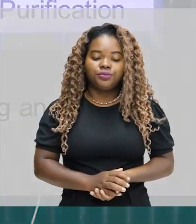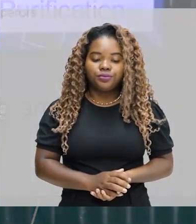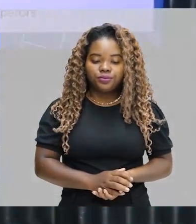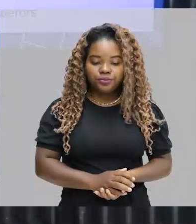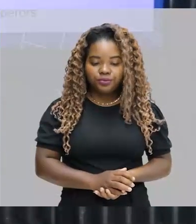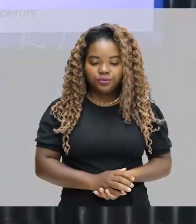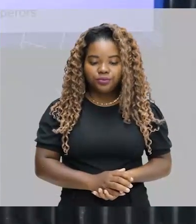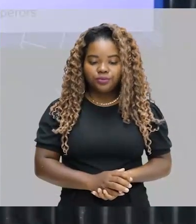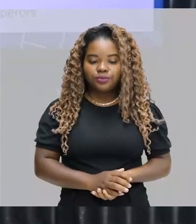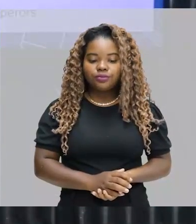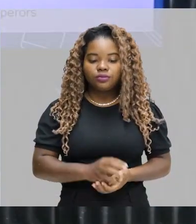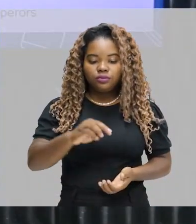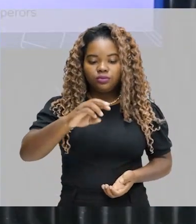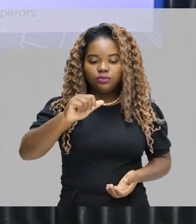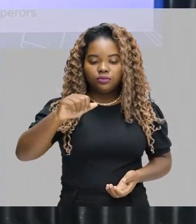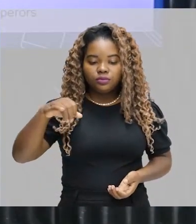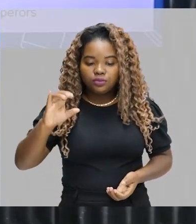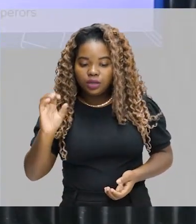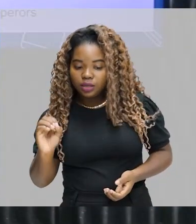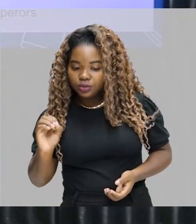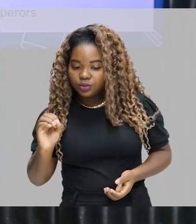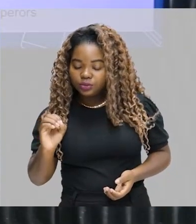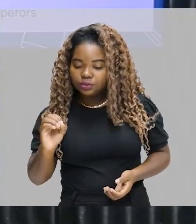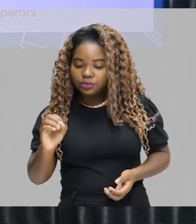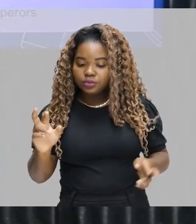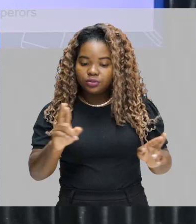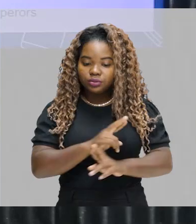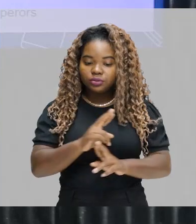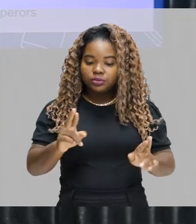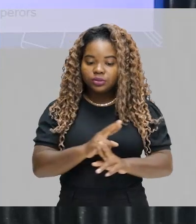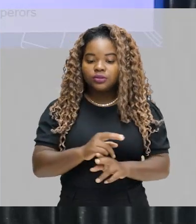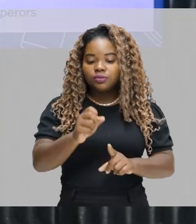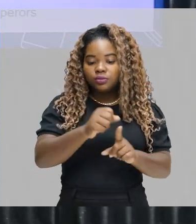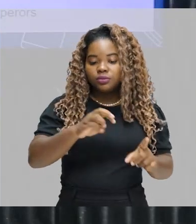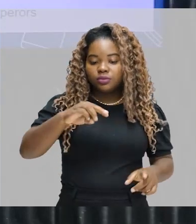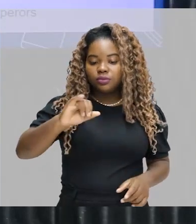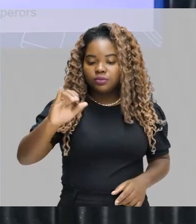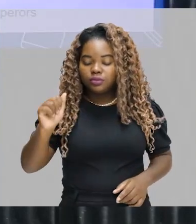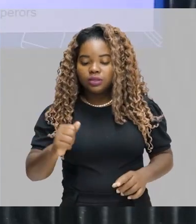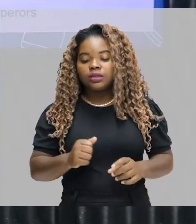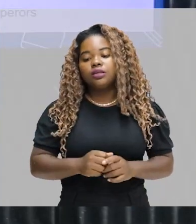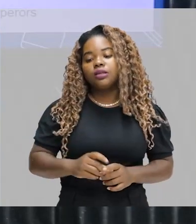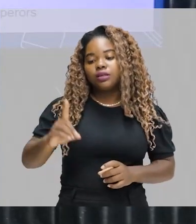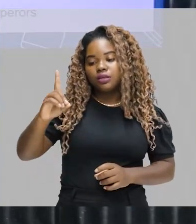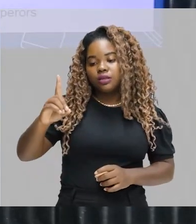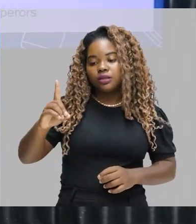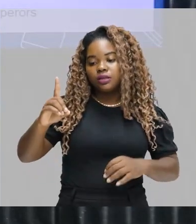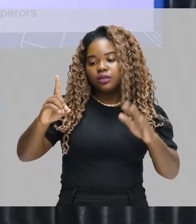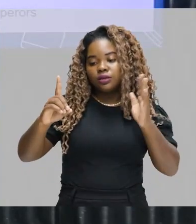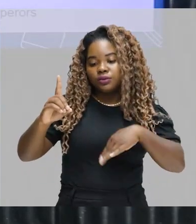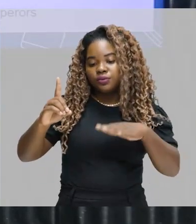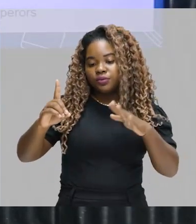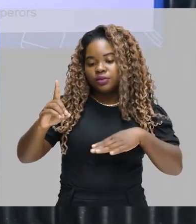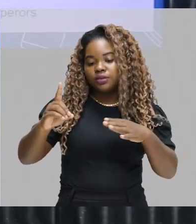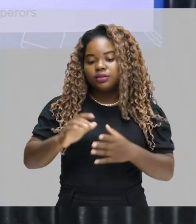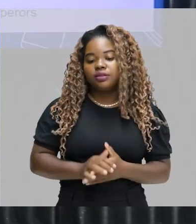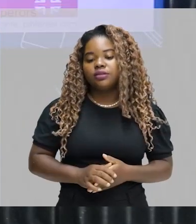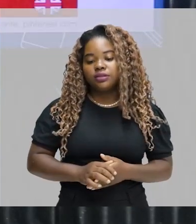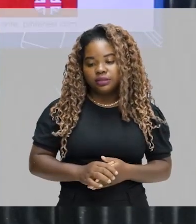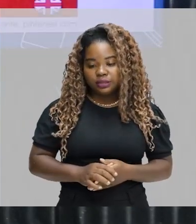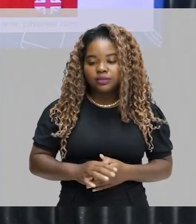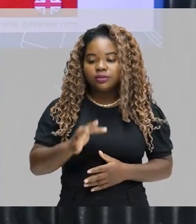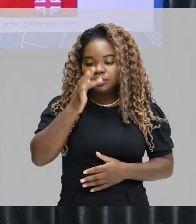May faz referência ao mês de Maia, que é uma deusa da primavera e da fertilidade